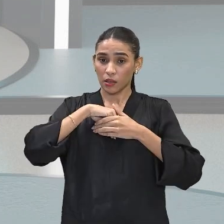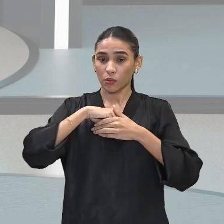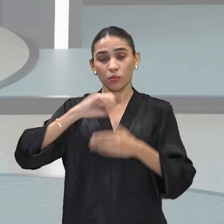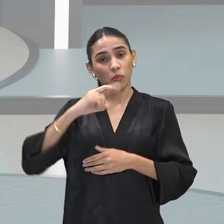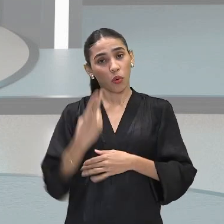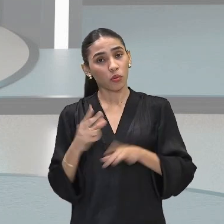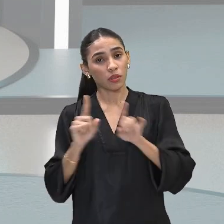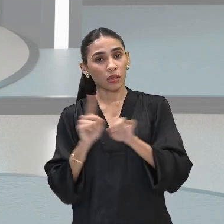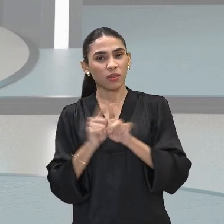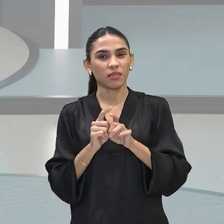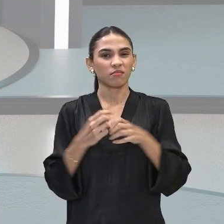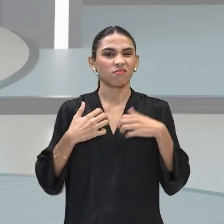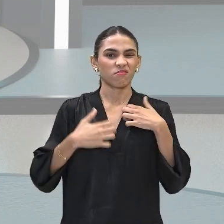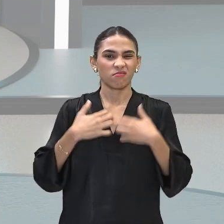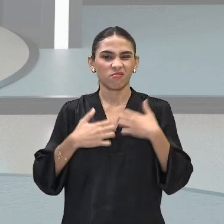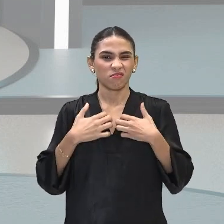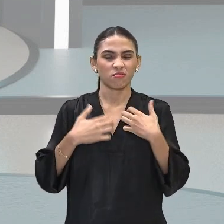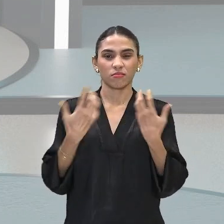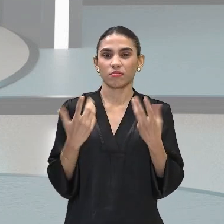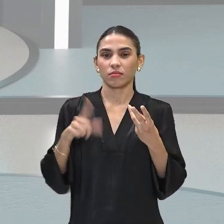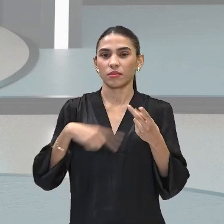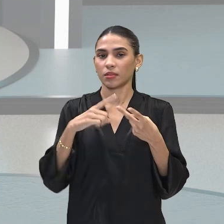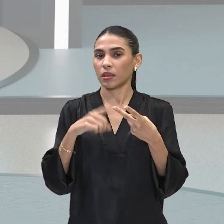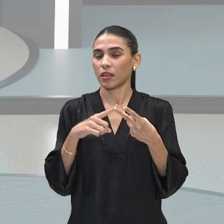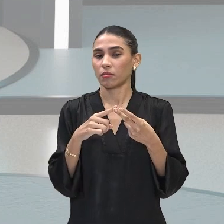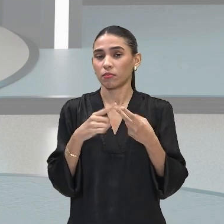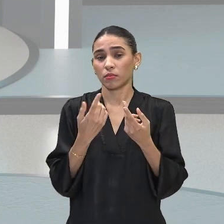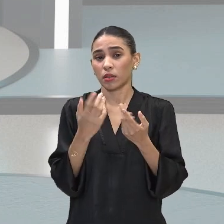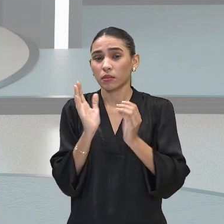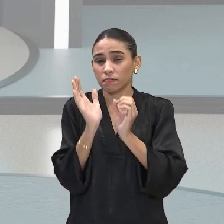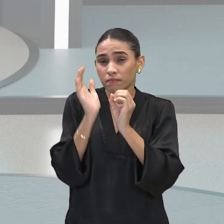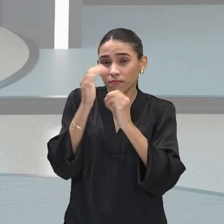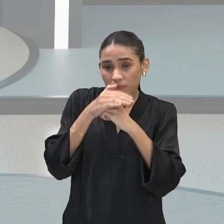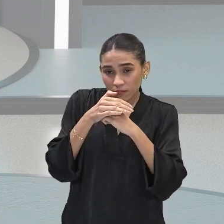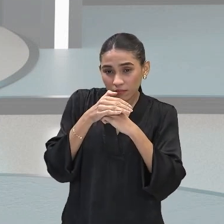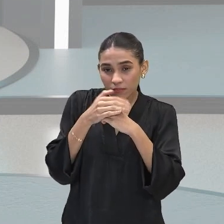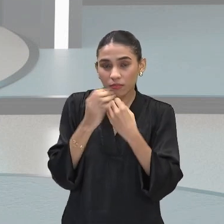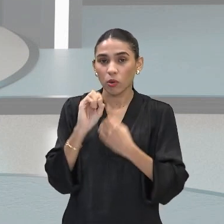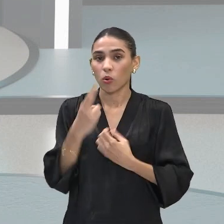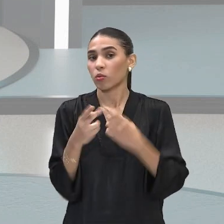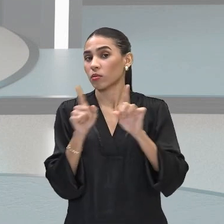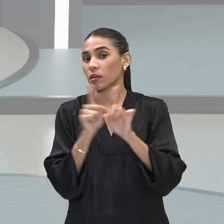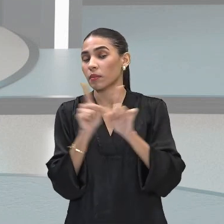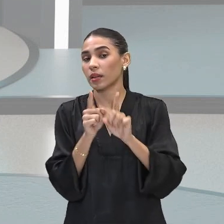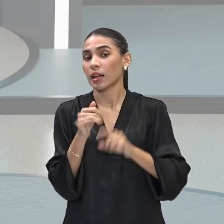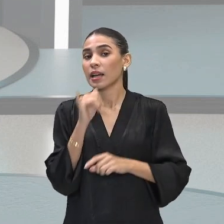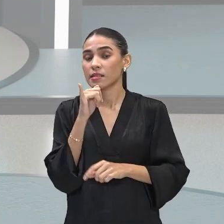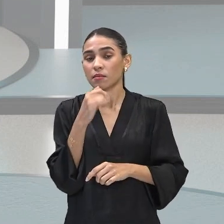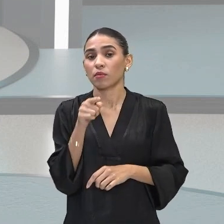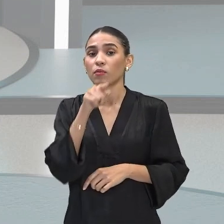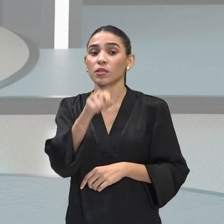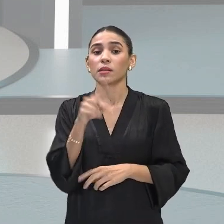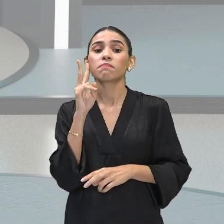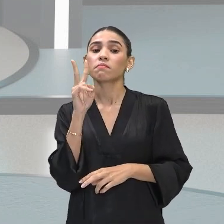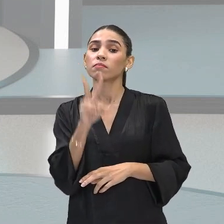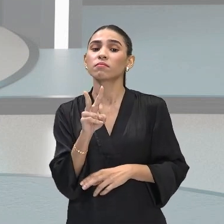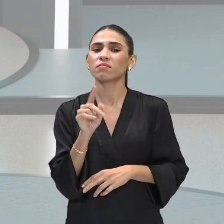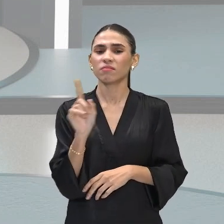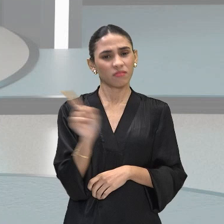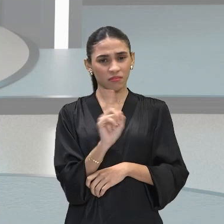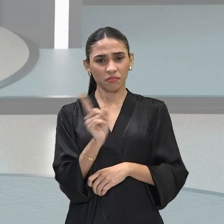um momento de raiva, pode ser um esconderijo, ou pode ser de repente você olha e diz